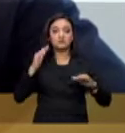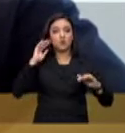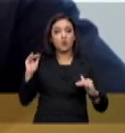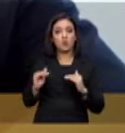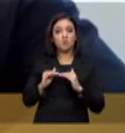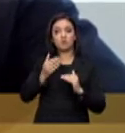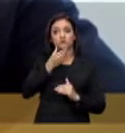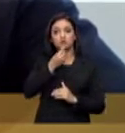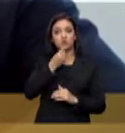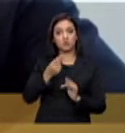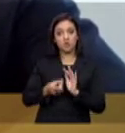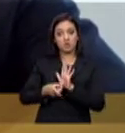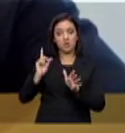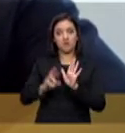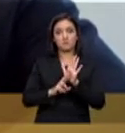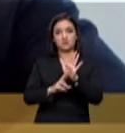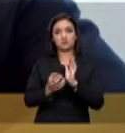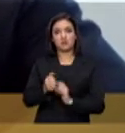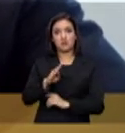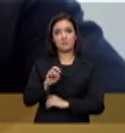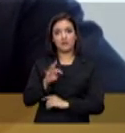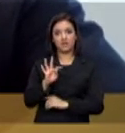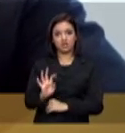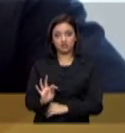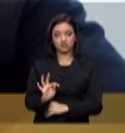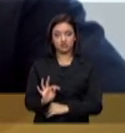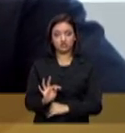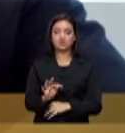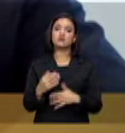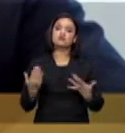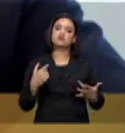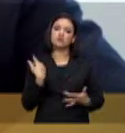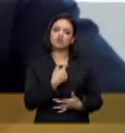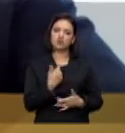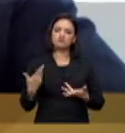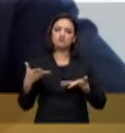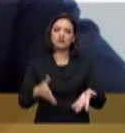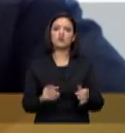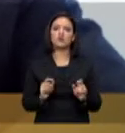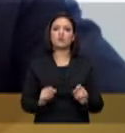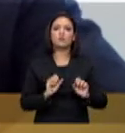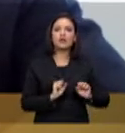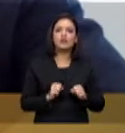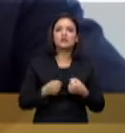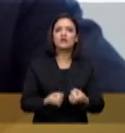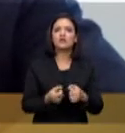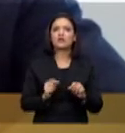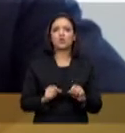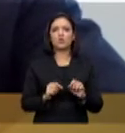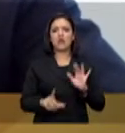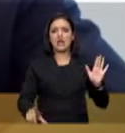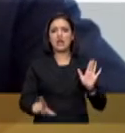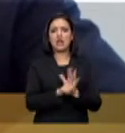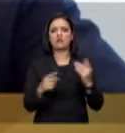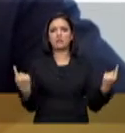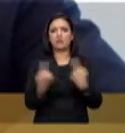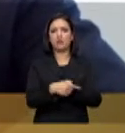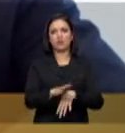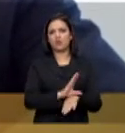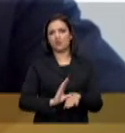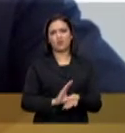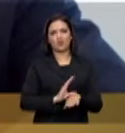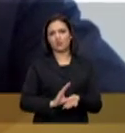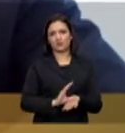tribuna, pela Abert, nós estamos aqui para efetivamente defender a inconstitucionalidade de uma lei